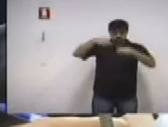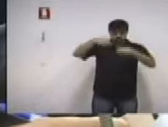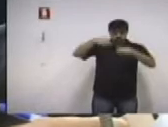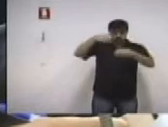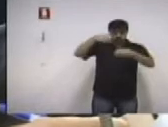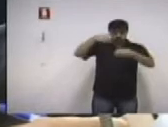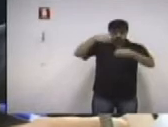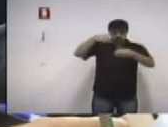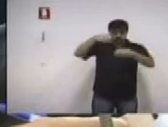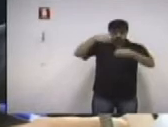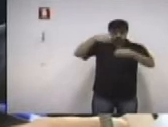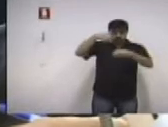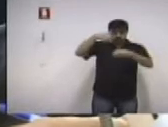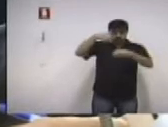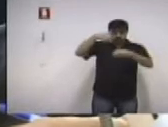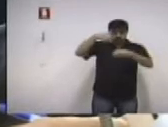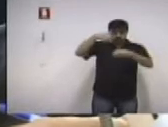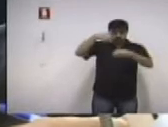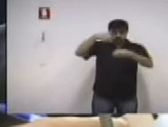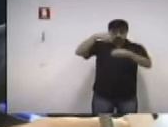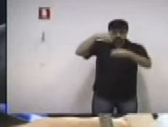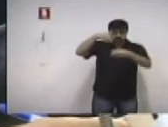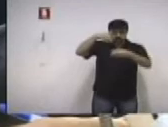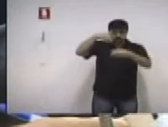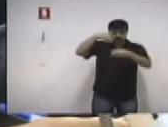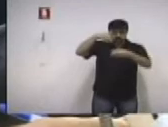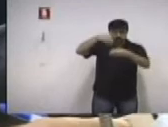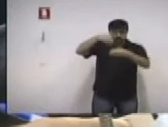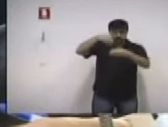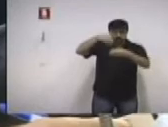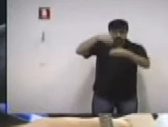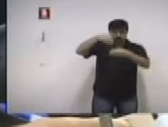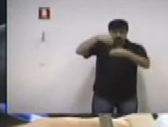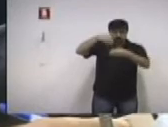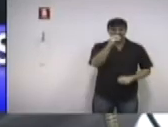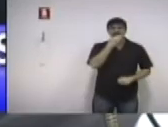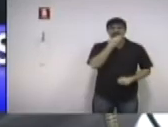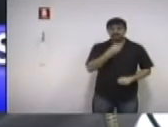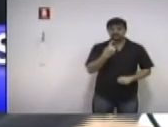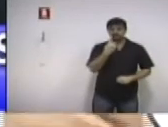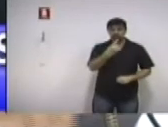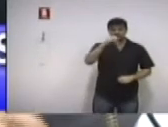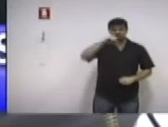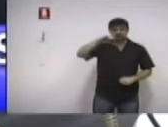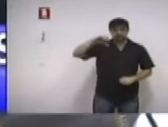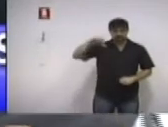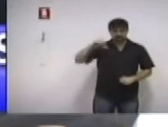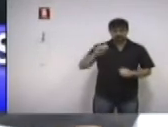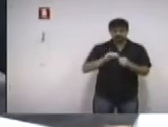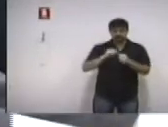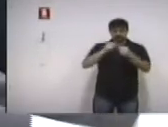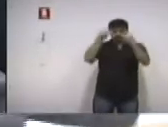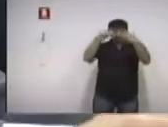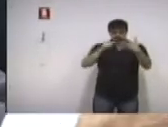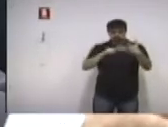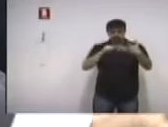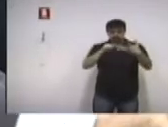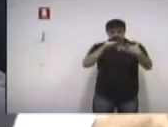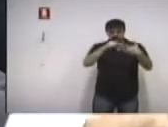152 a lei complementar nº 16 de 30 de dezembro de 1999 dá outras providências